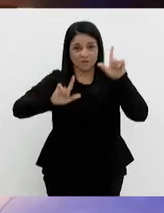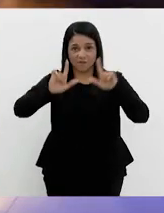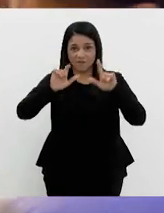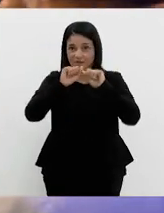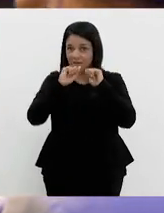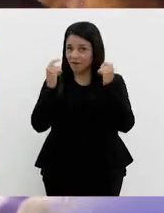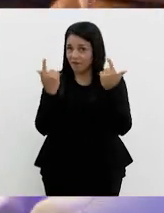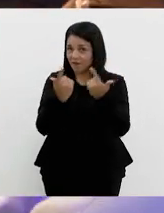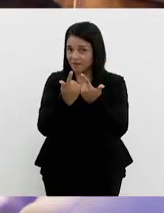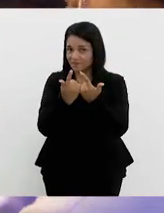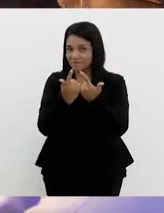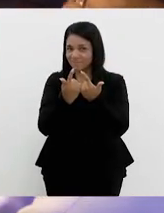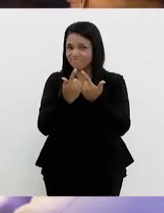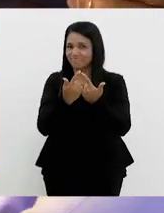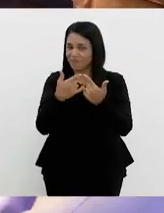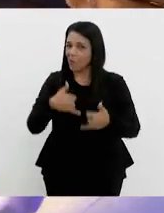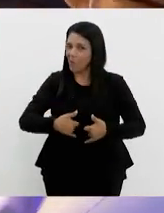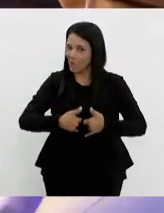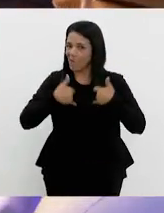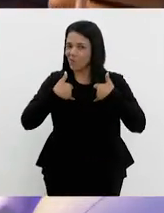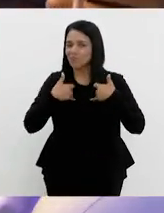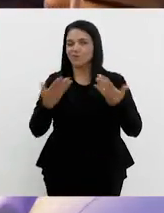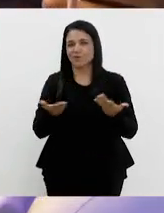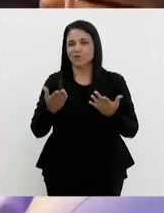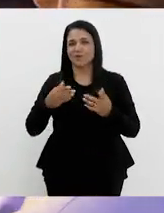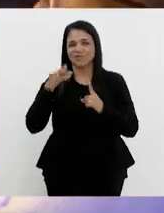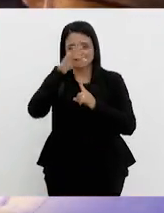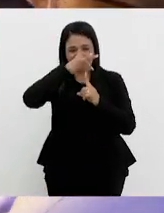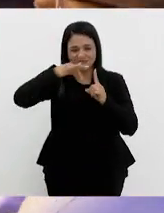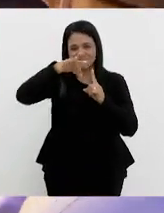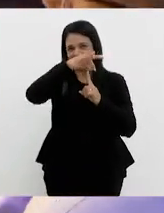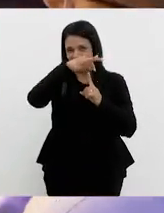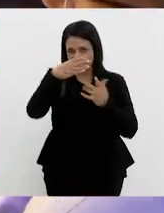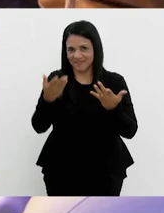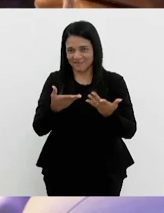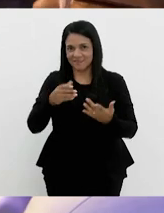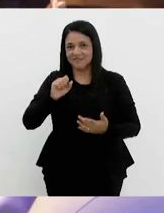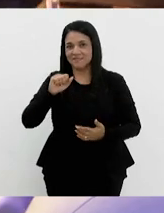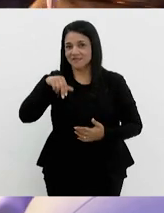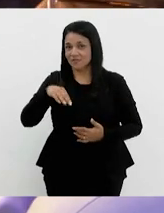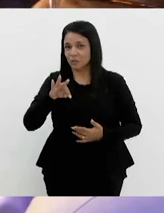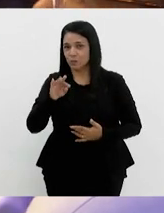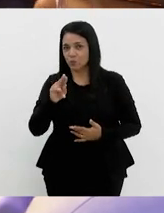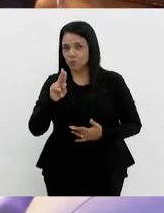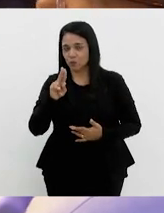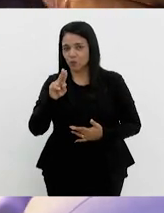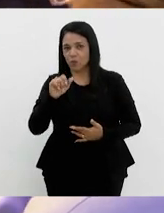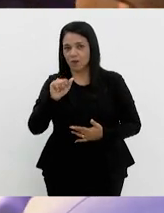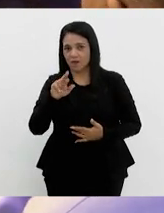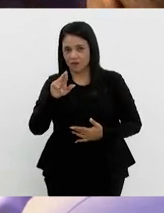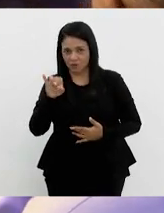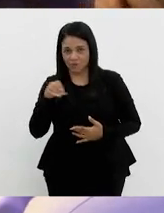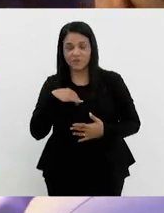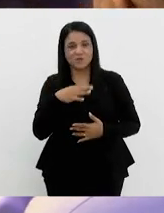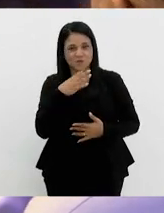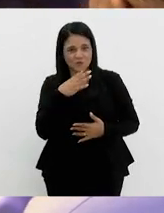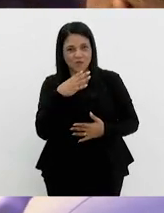grande uma grande honra para nós aqui do Santuário h damos sequência Então a nossa cerimônia